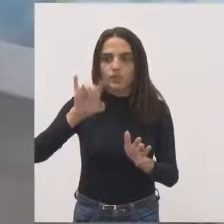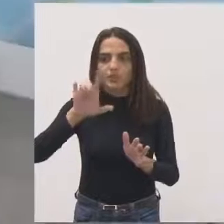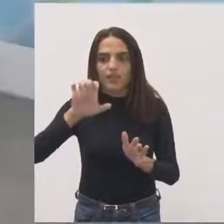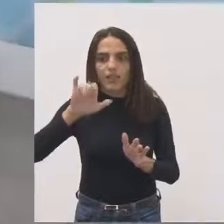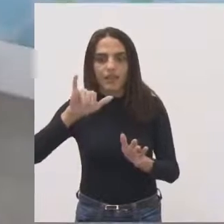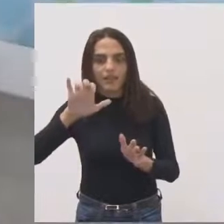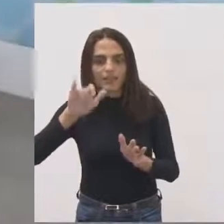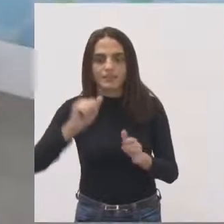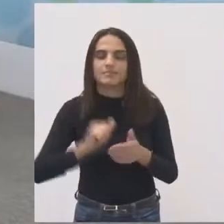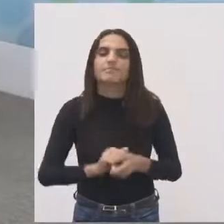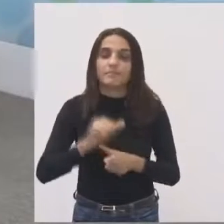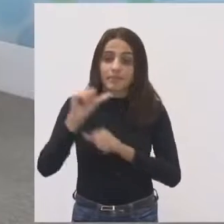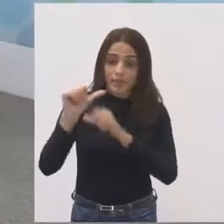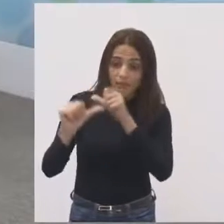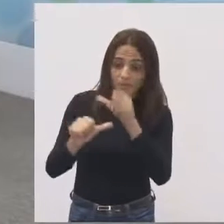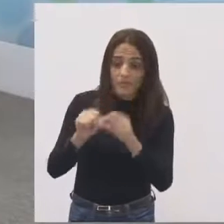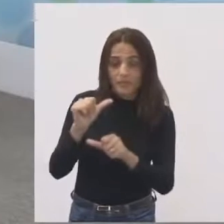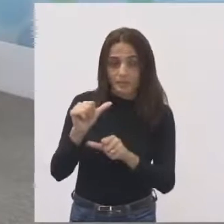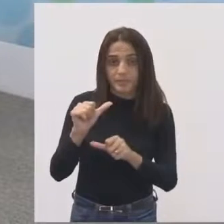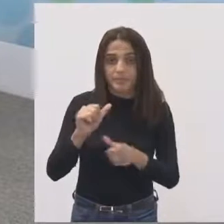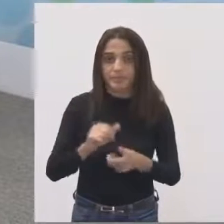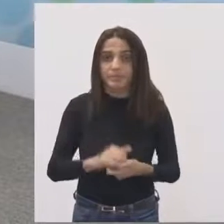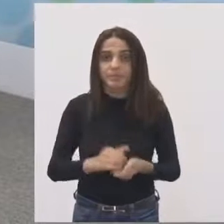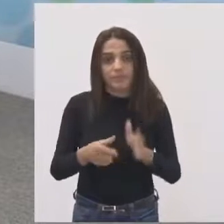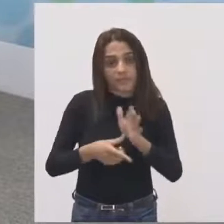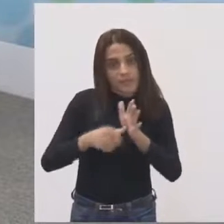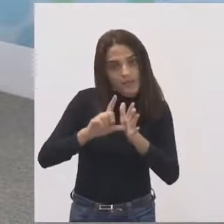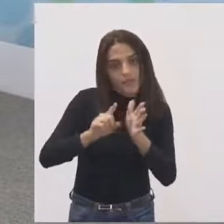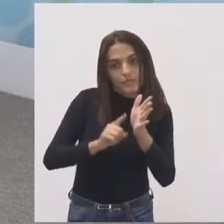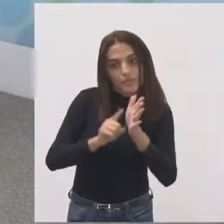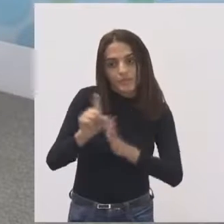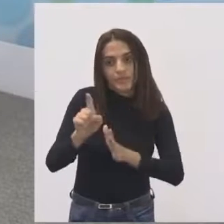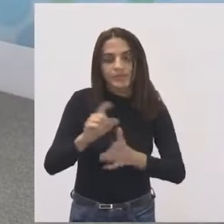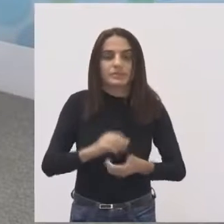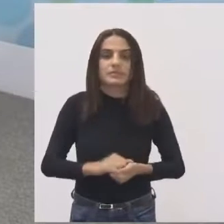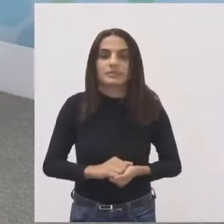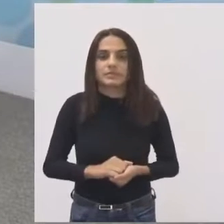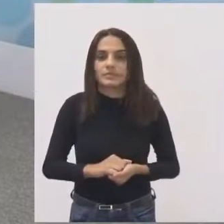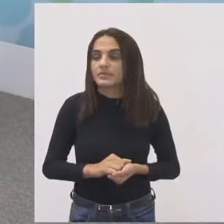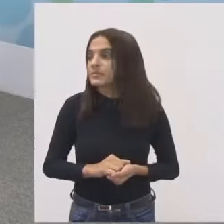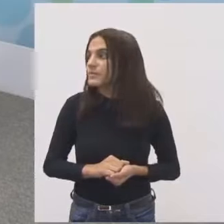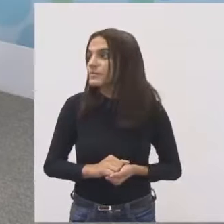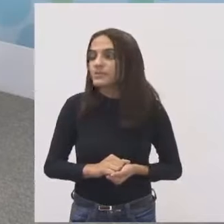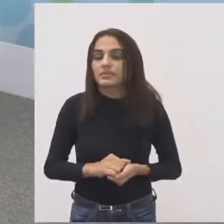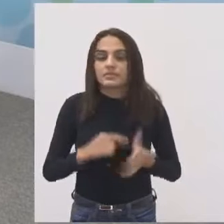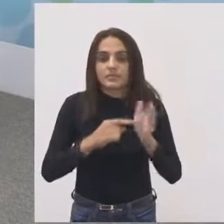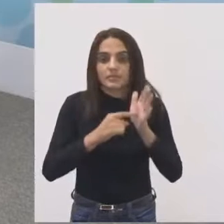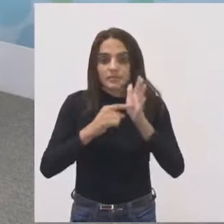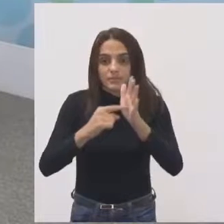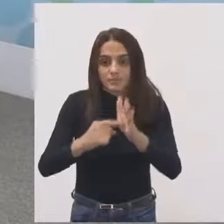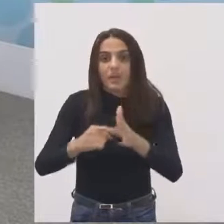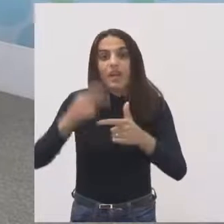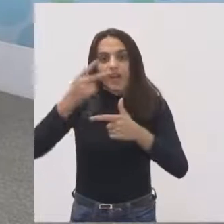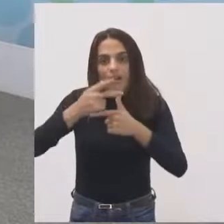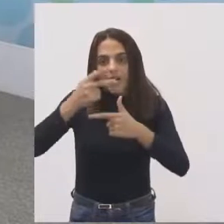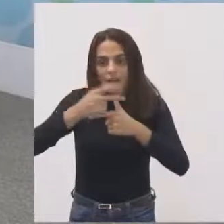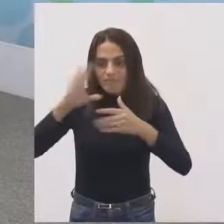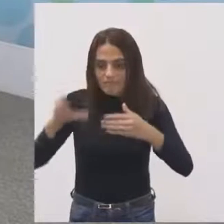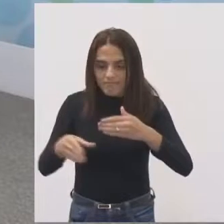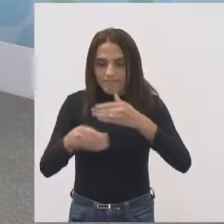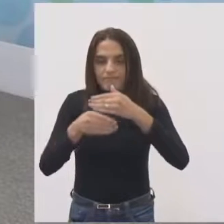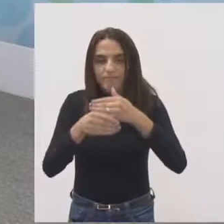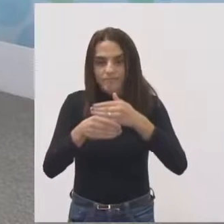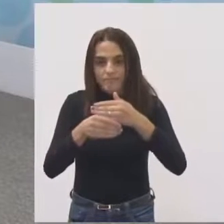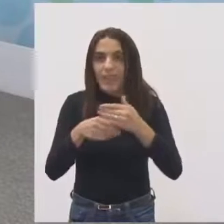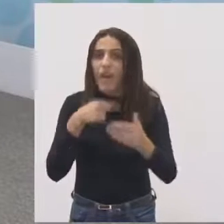vai trocando, gente, antes que vocês perguntem, vai ficar gravado essa formação. Então, eu